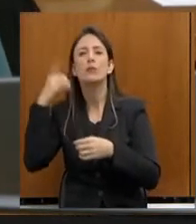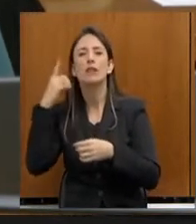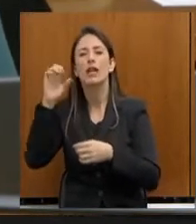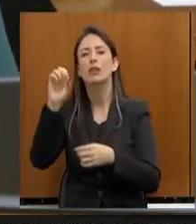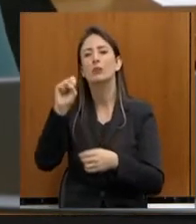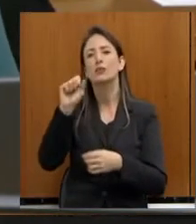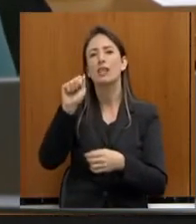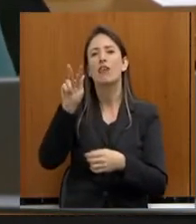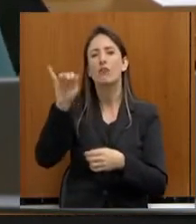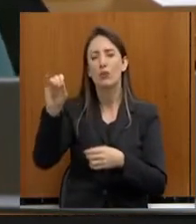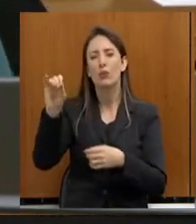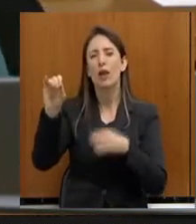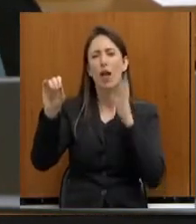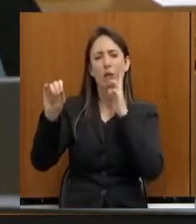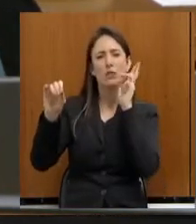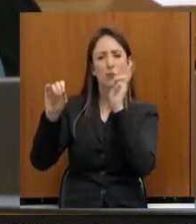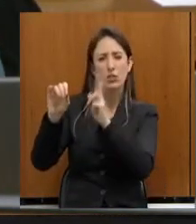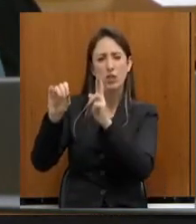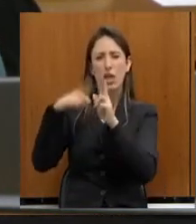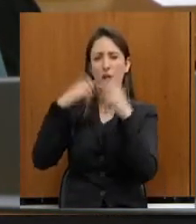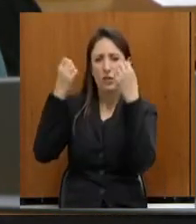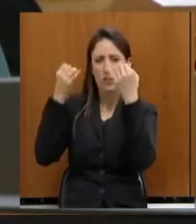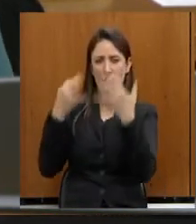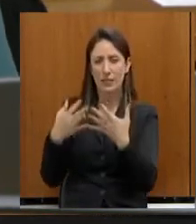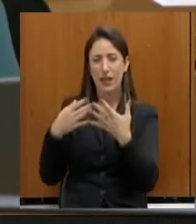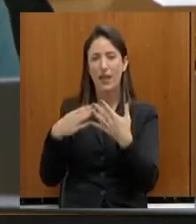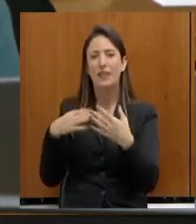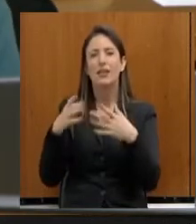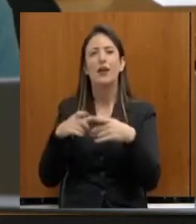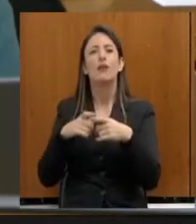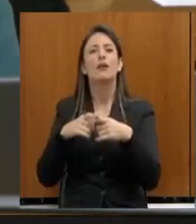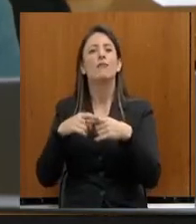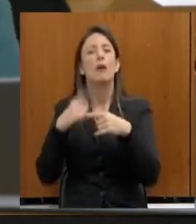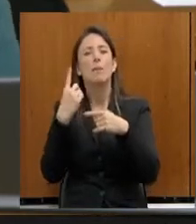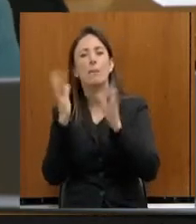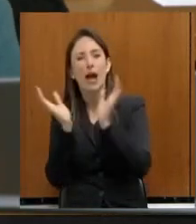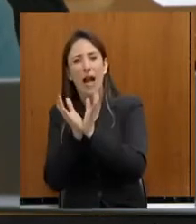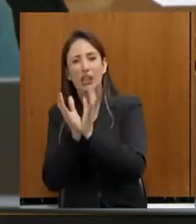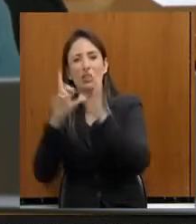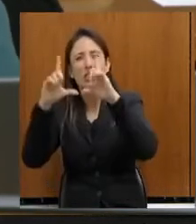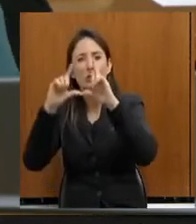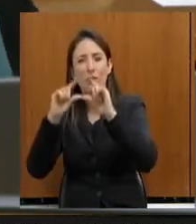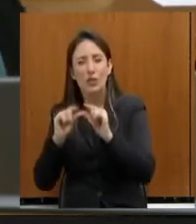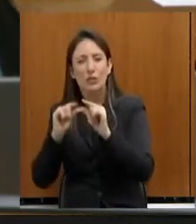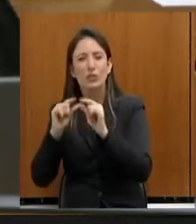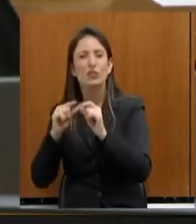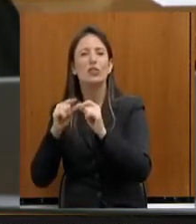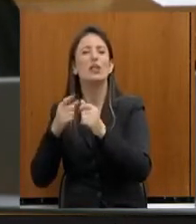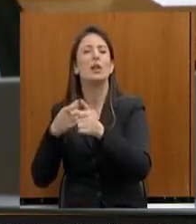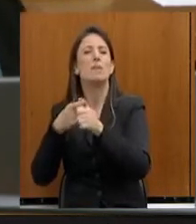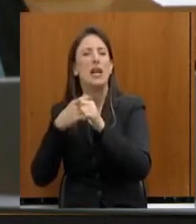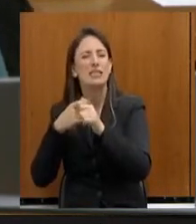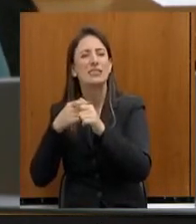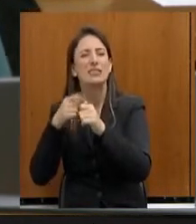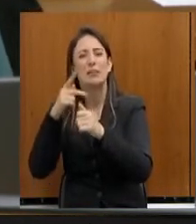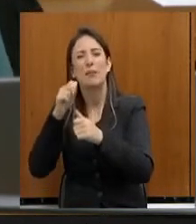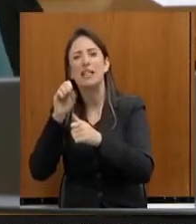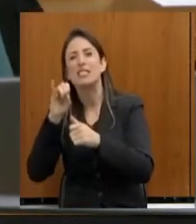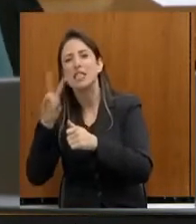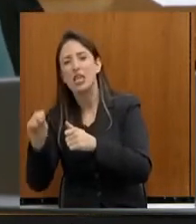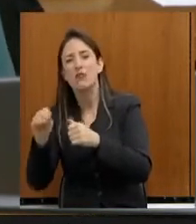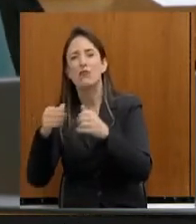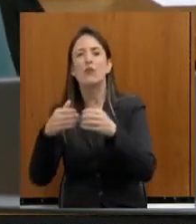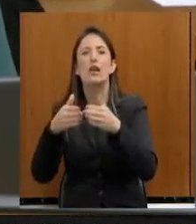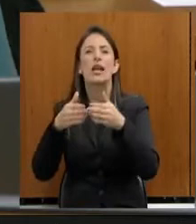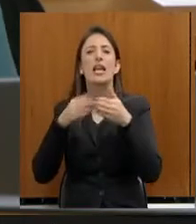Eu mencionei que grande parte da redução especialmente do passivo de licenciamento ambiental se deu a